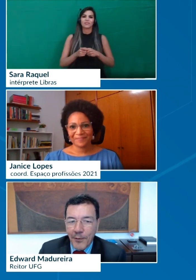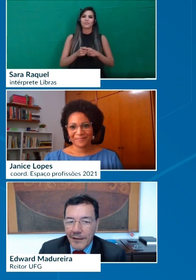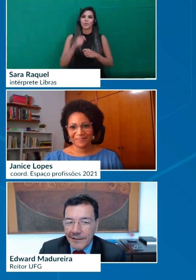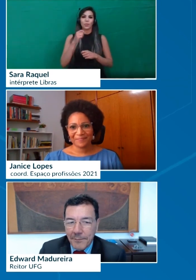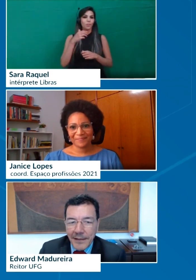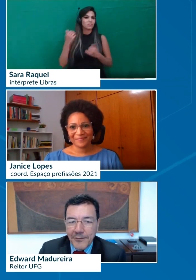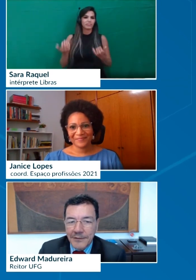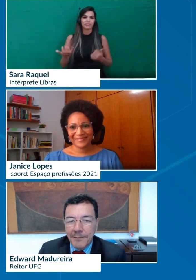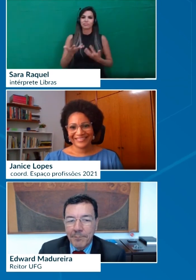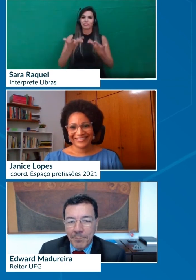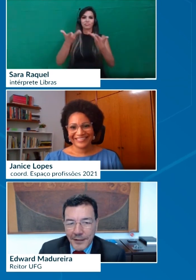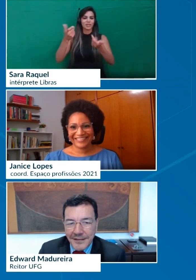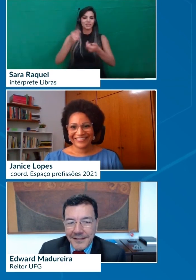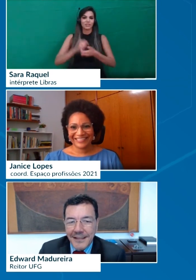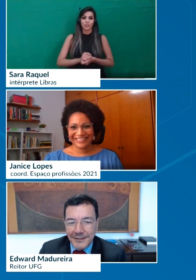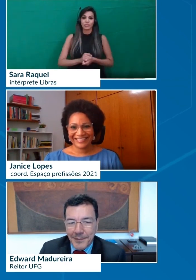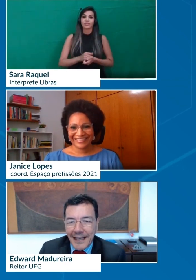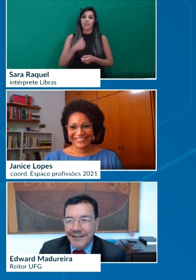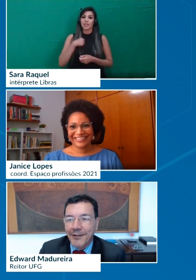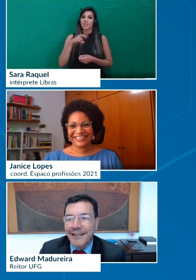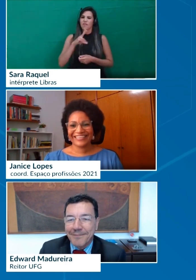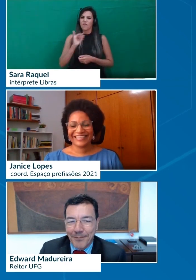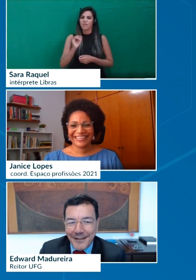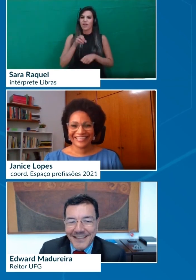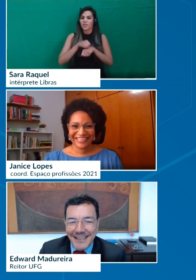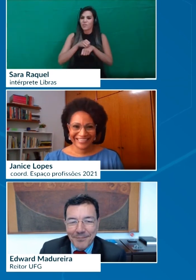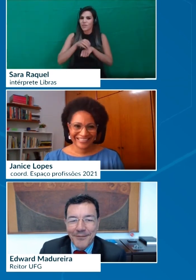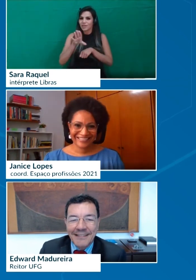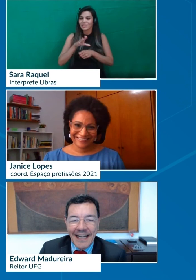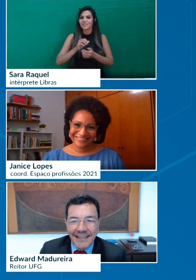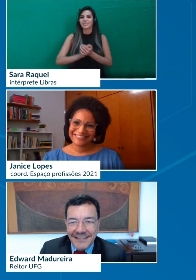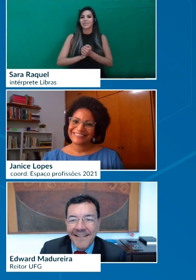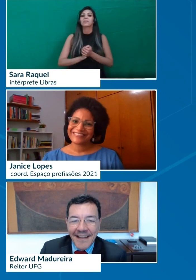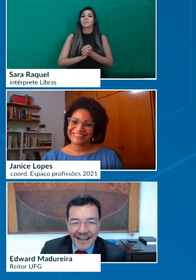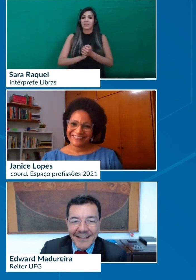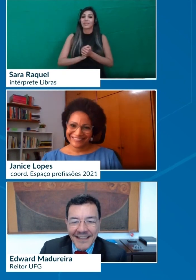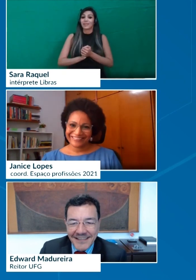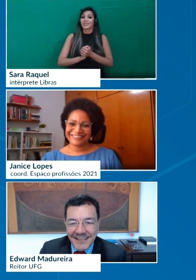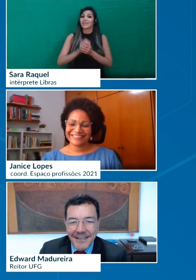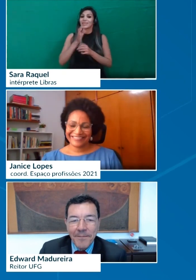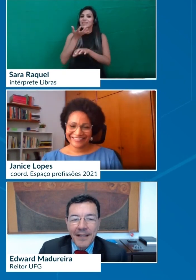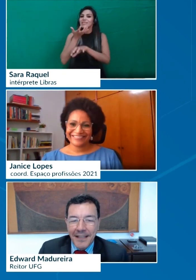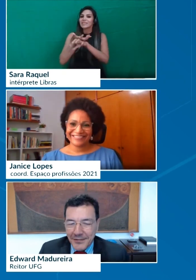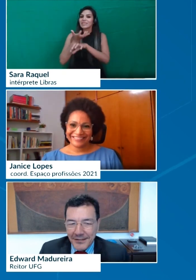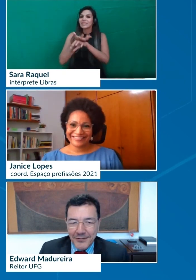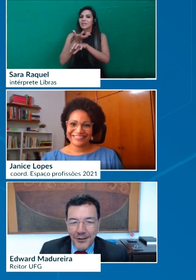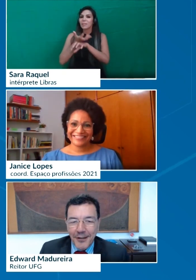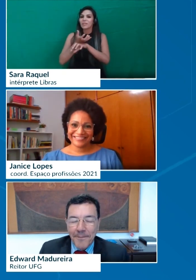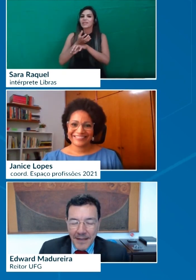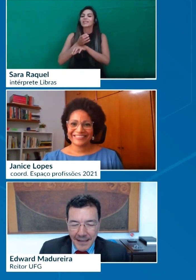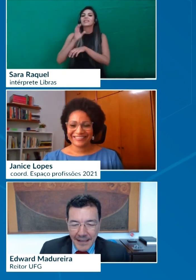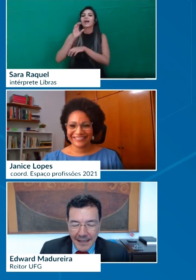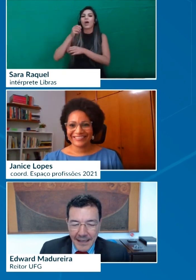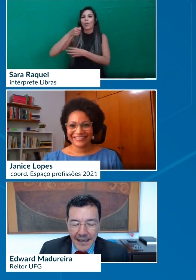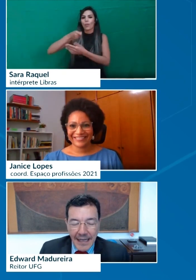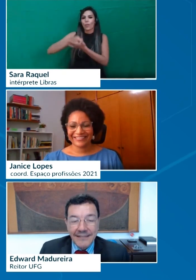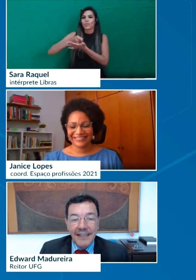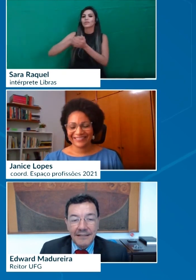vou dar um spoiler da pergunta. Pode sim, as obrigatórias podem ser aproveitadas aqui sim, isso é